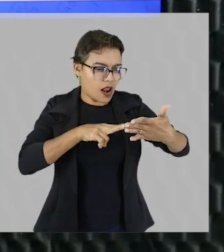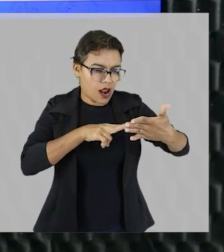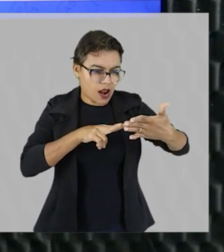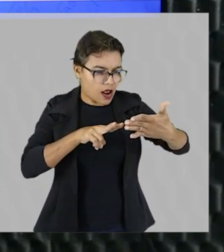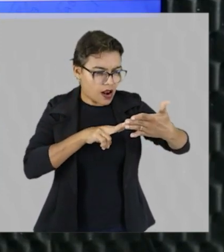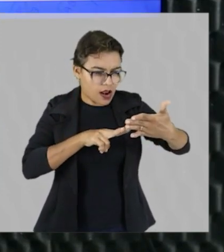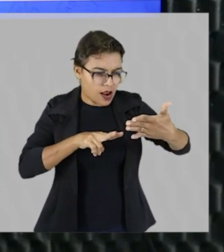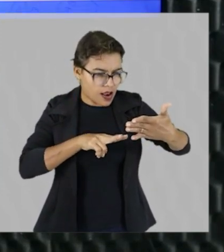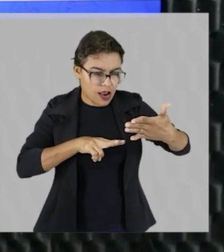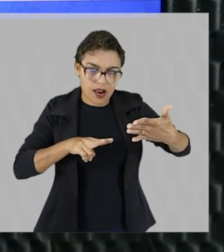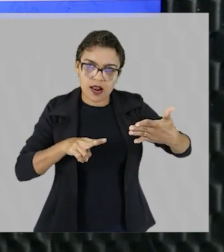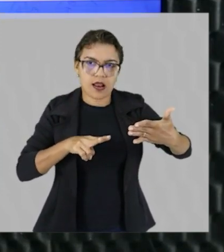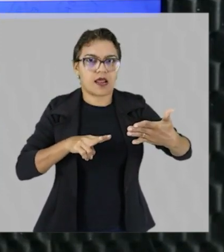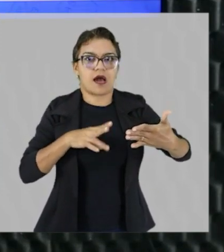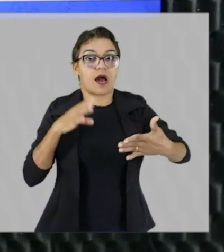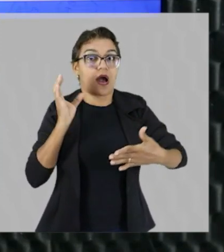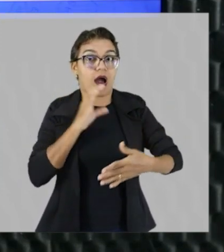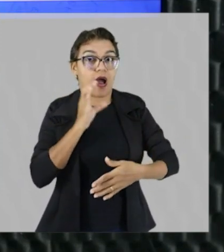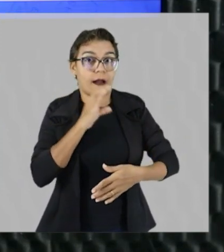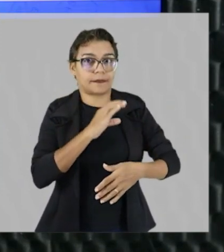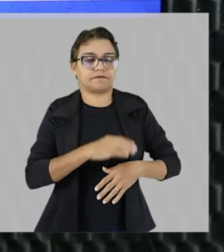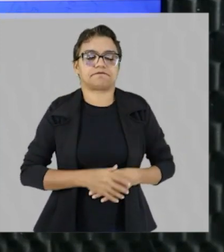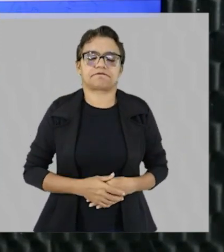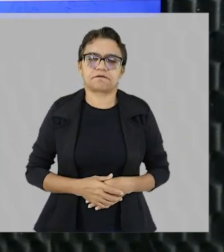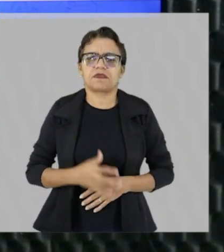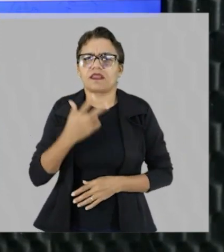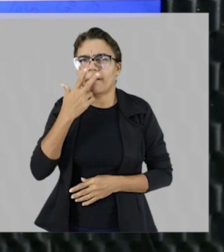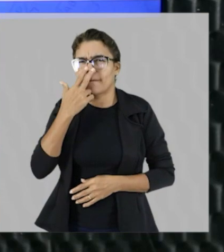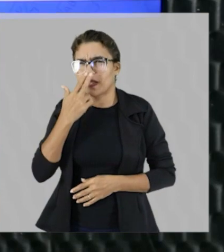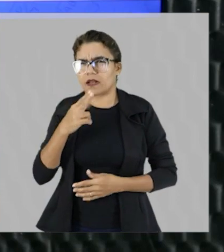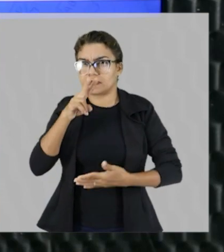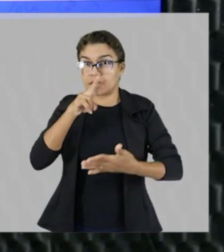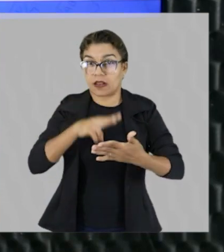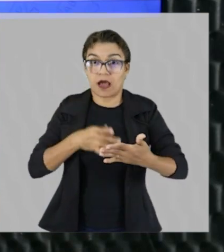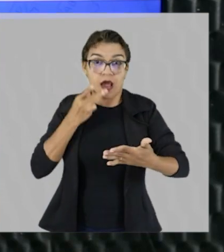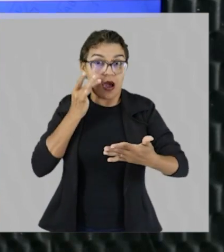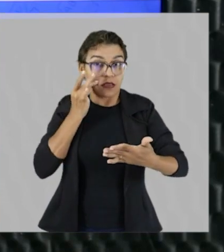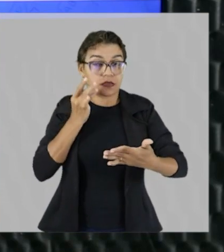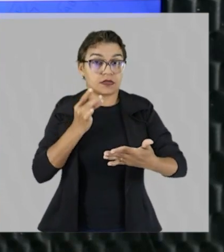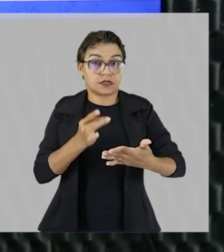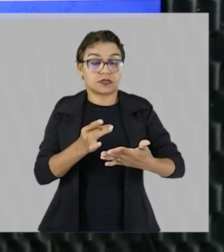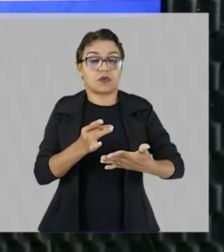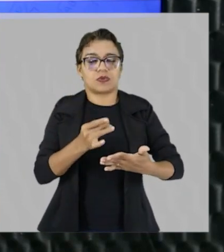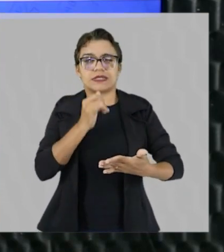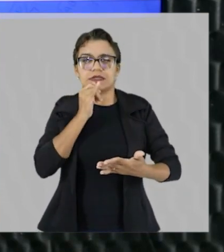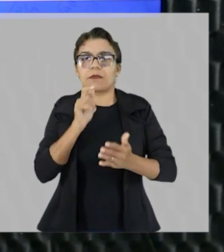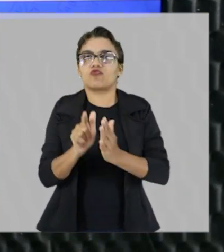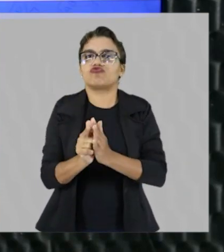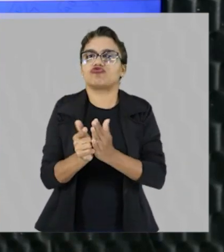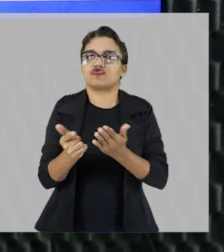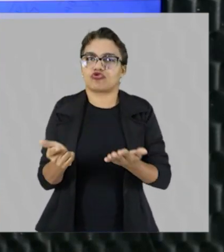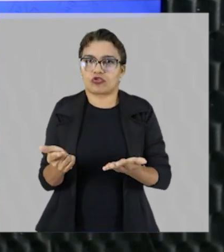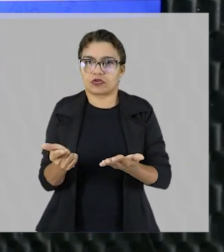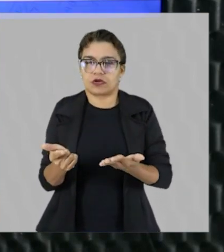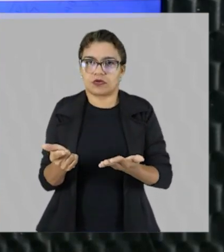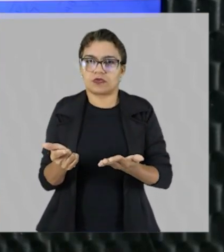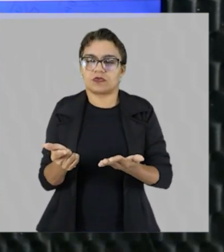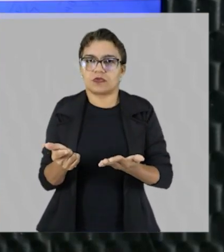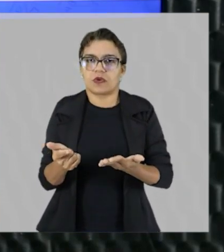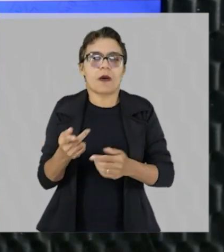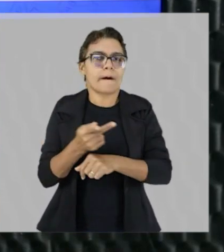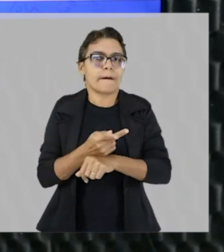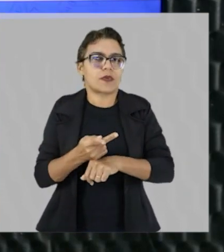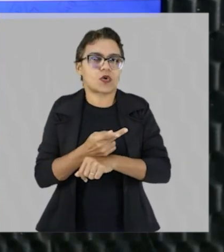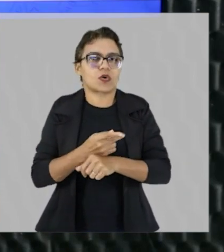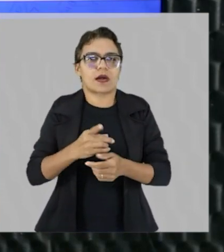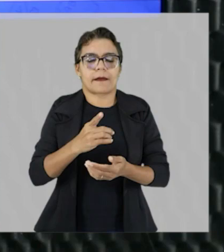texto, tá? É como se você fosse ler com atenção a primeira página de um jornal, fosse procurar uma palavra